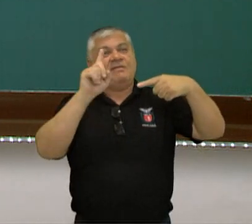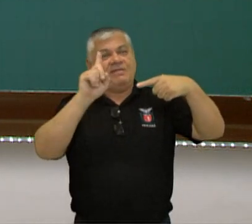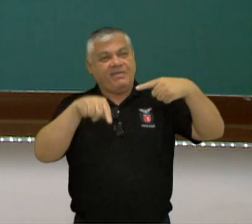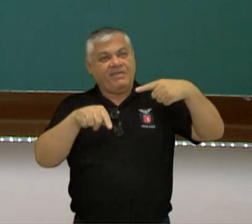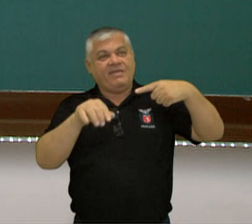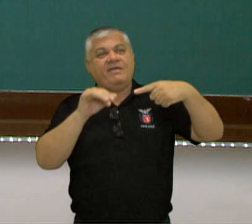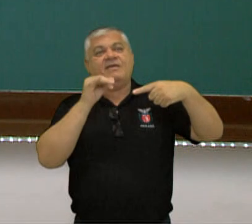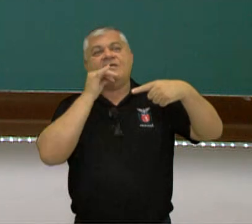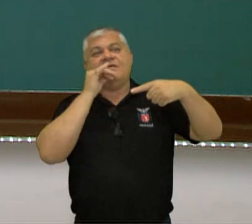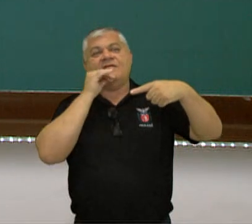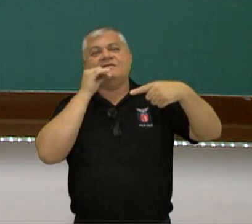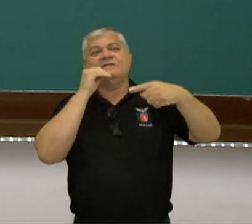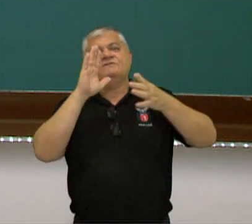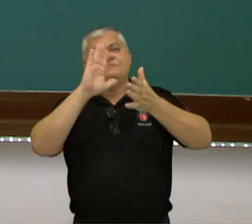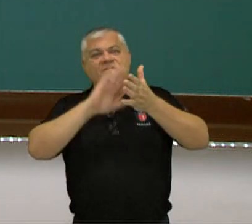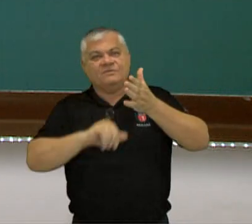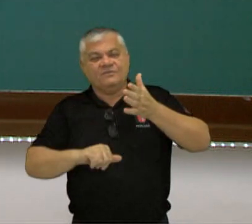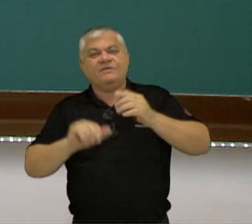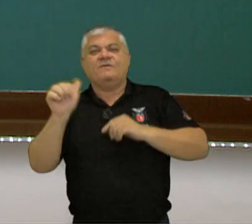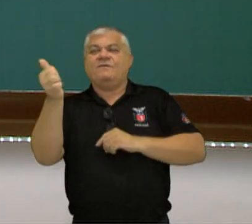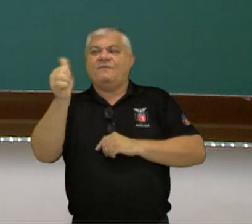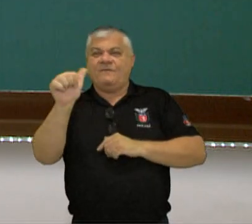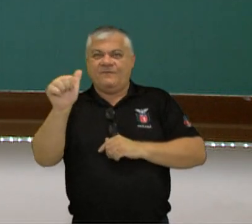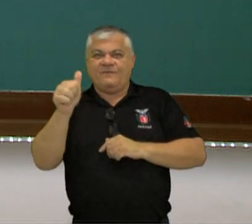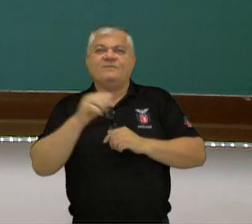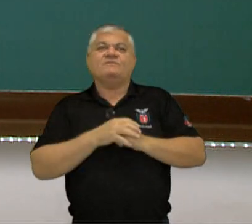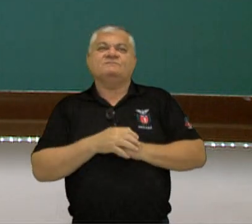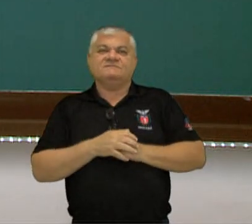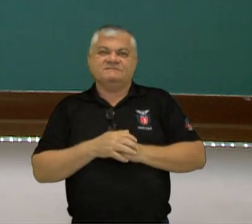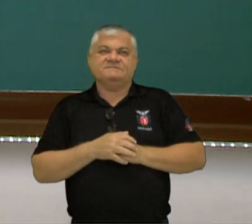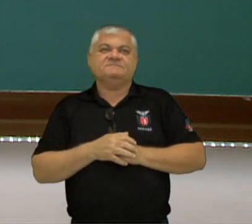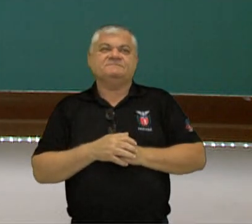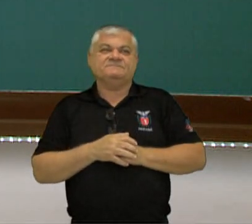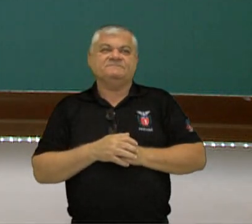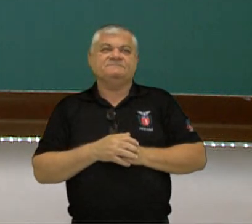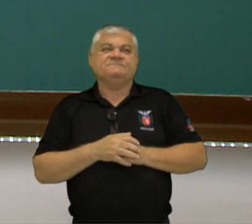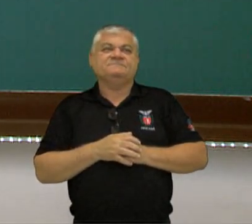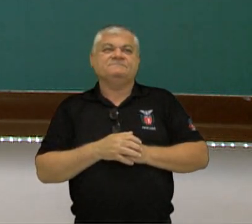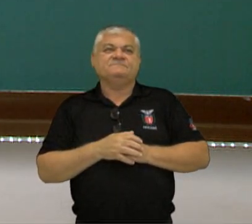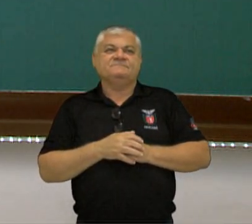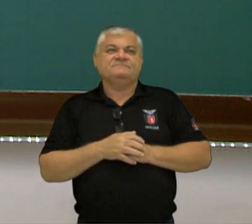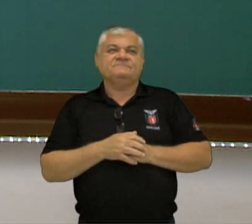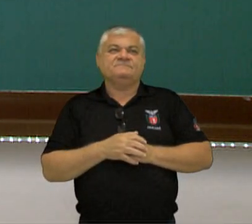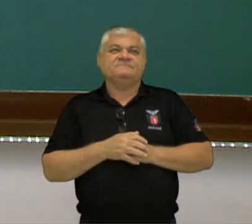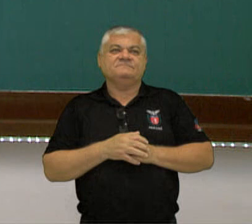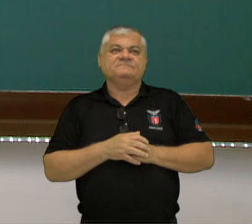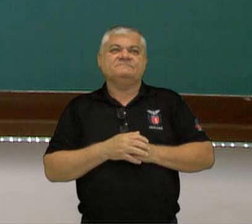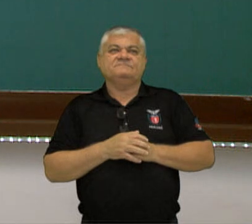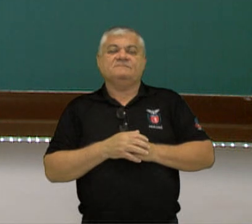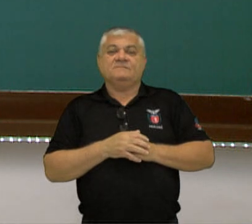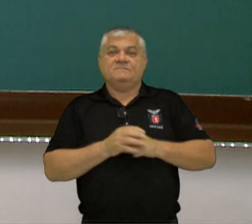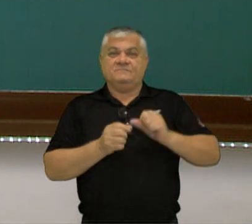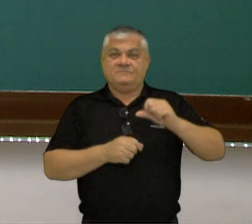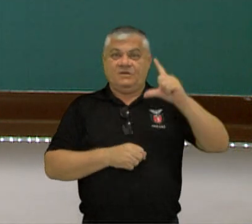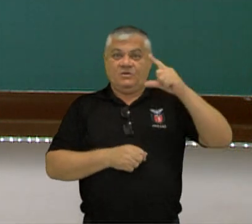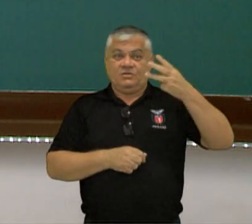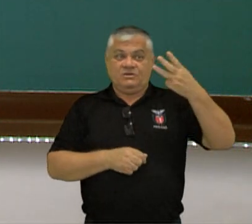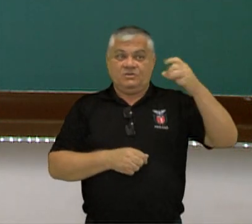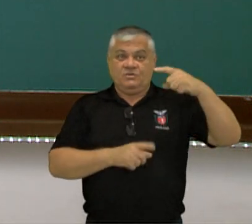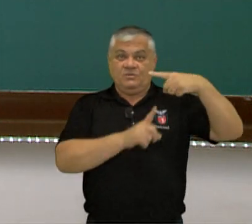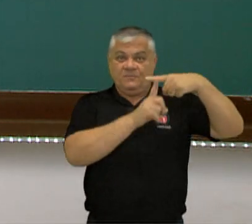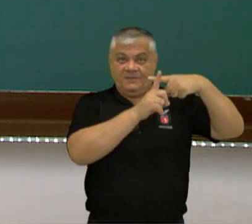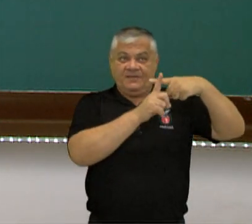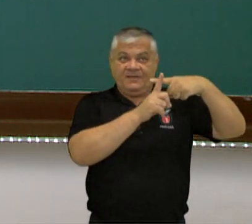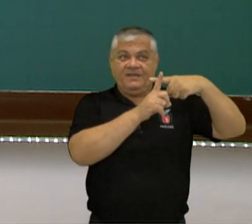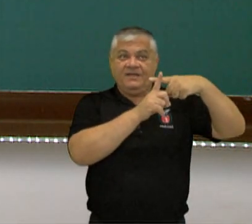que tem que diminuir, vai ficar 11, e pegar o sinal do número maior. O maior é o 38, o sinal dele é o de